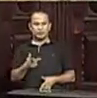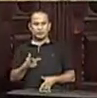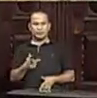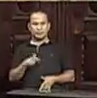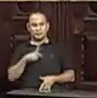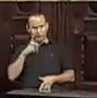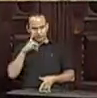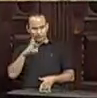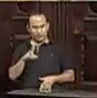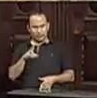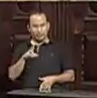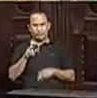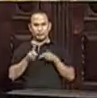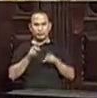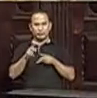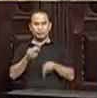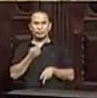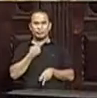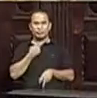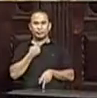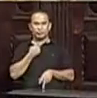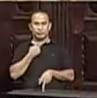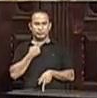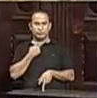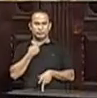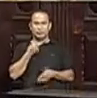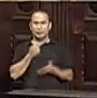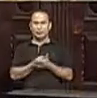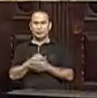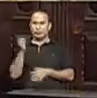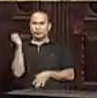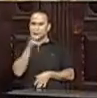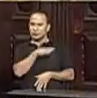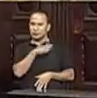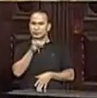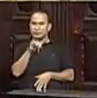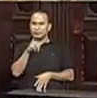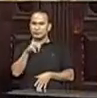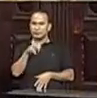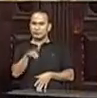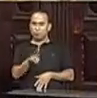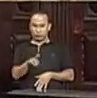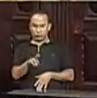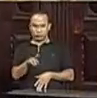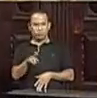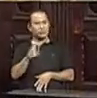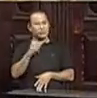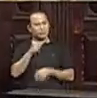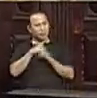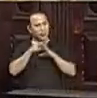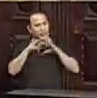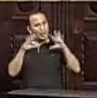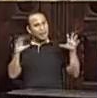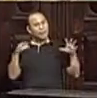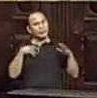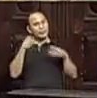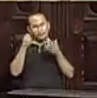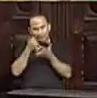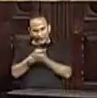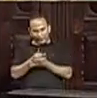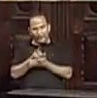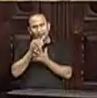feita. A população não pode pagar o preço abusivo desse aumento do IPTU. Então, deixar claro que é para as pessoas